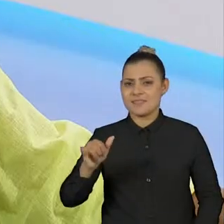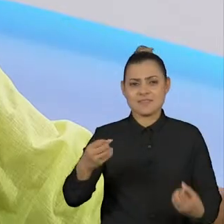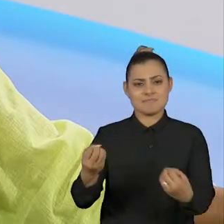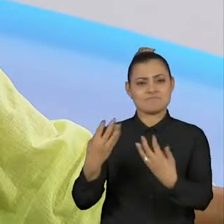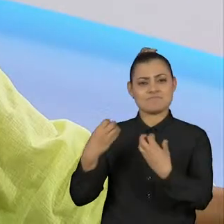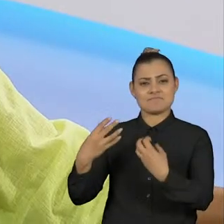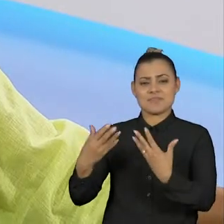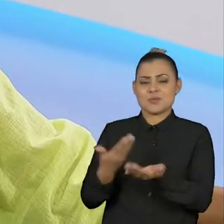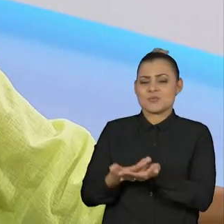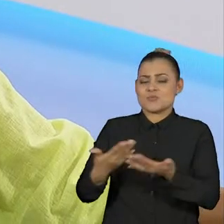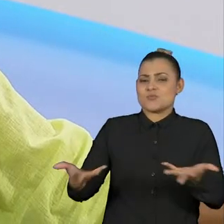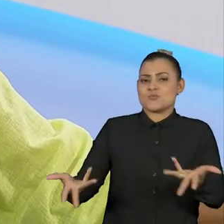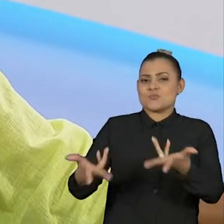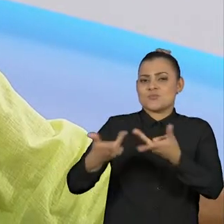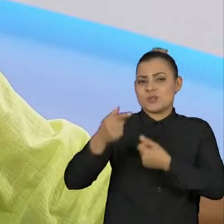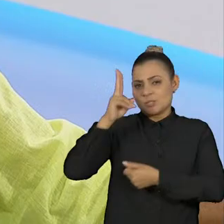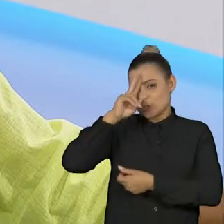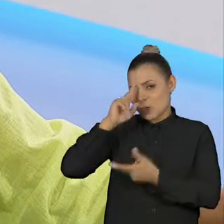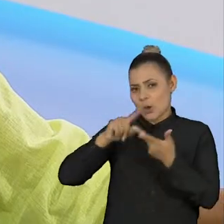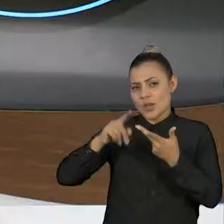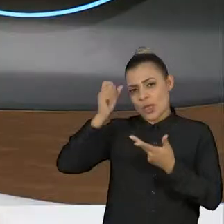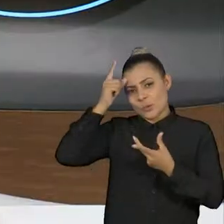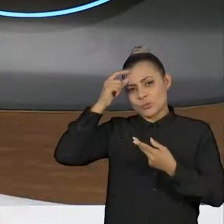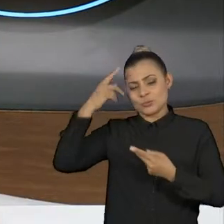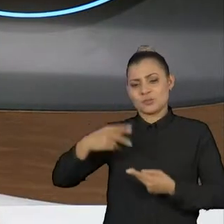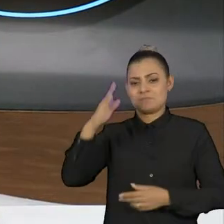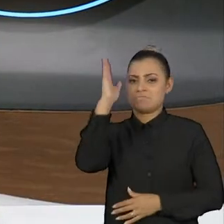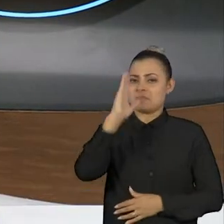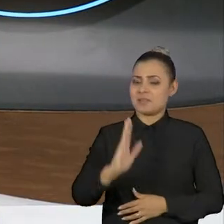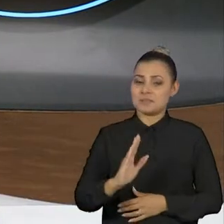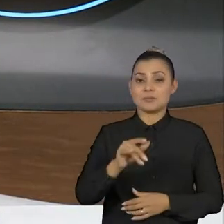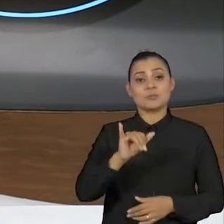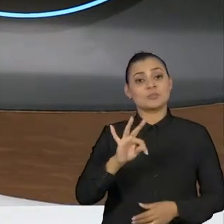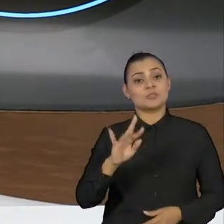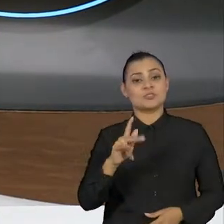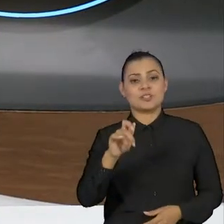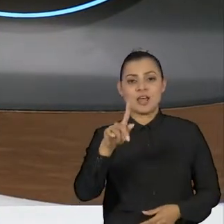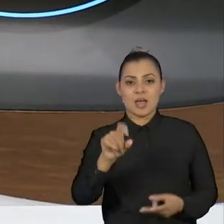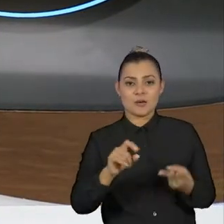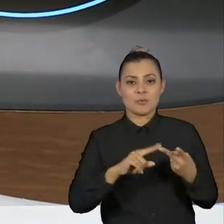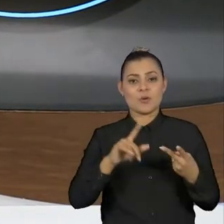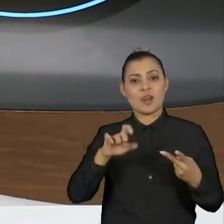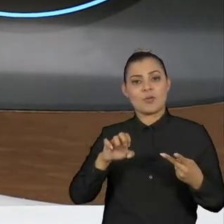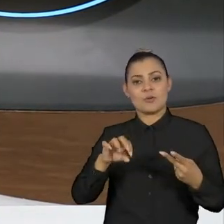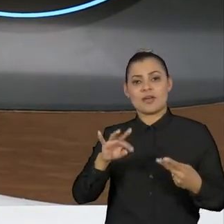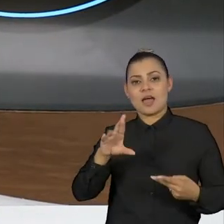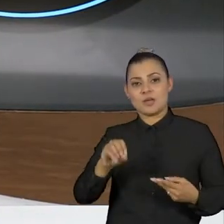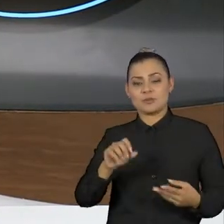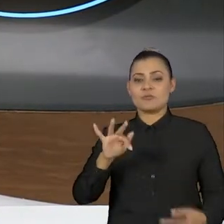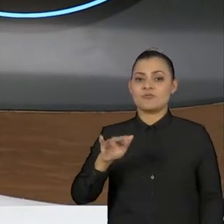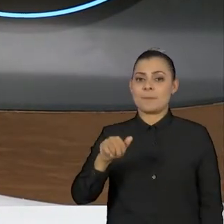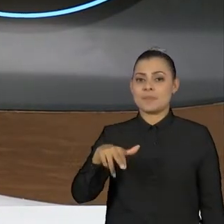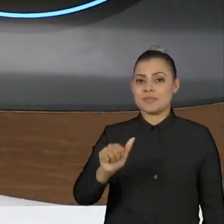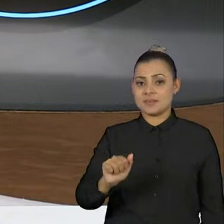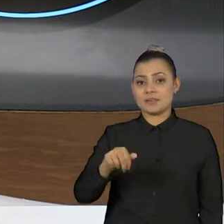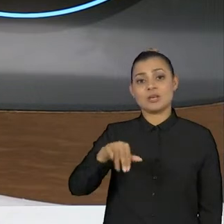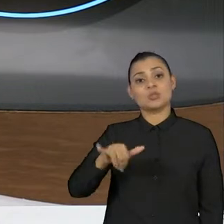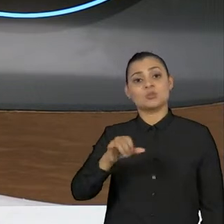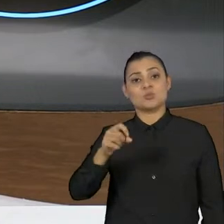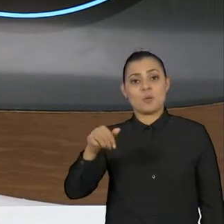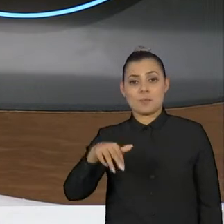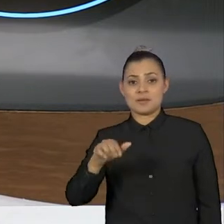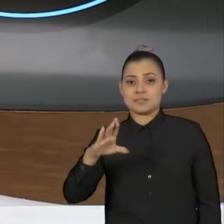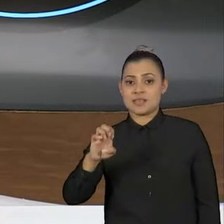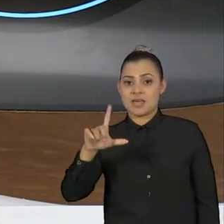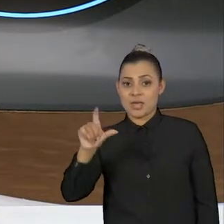aula de cultura e história, assim, do Brasil. Agradeço ainda ao Tiago, ao Leonardo, à Fabiana, ao João Marcelo, e